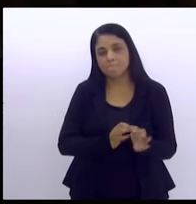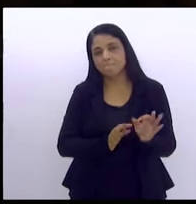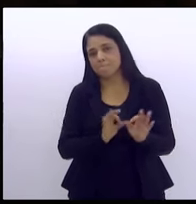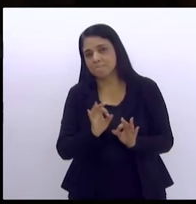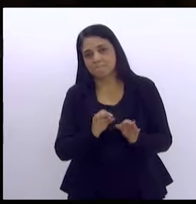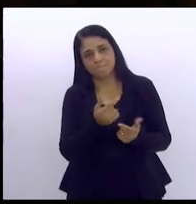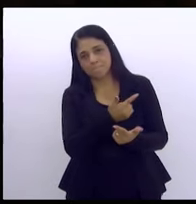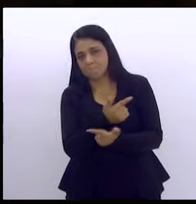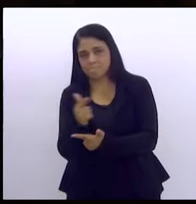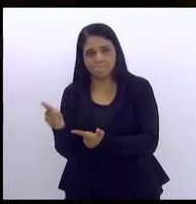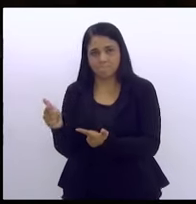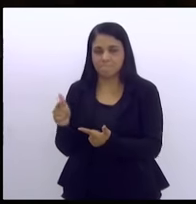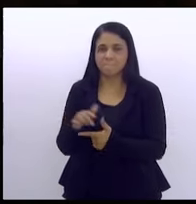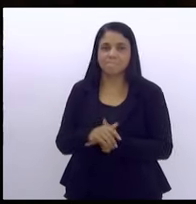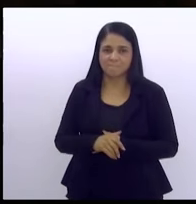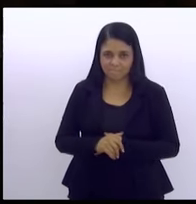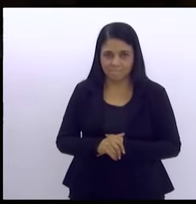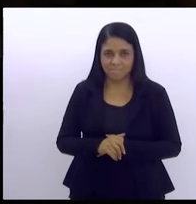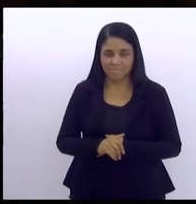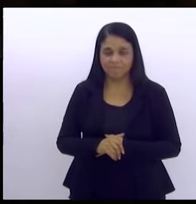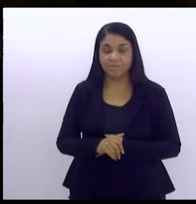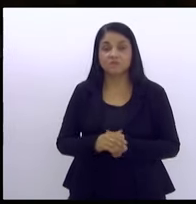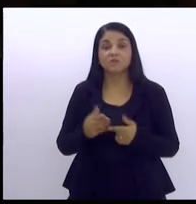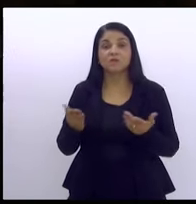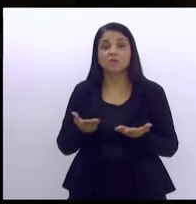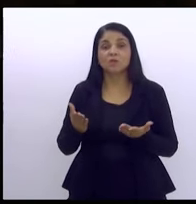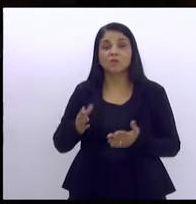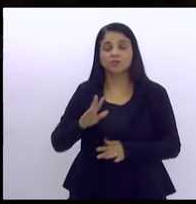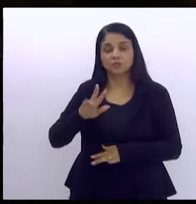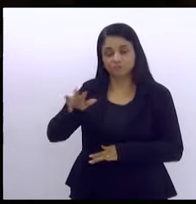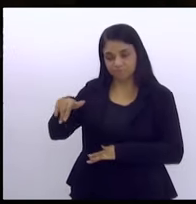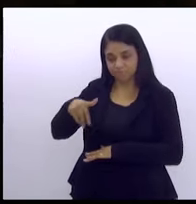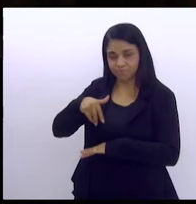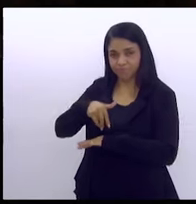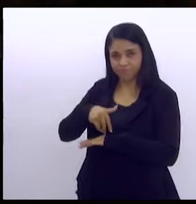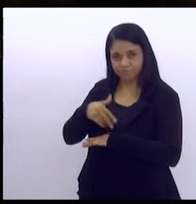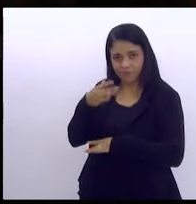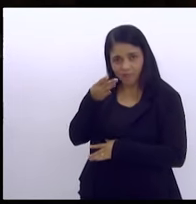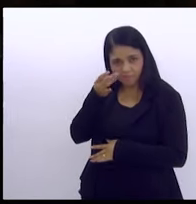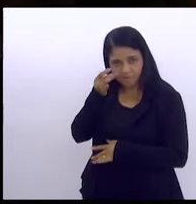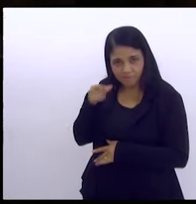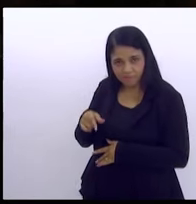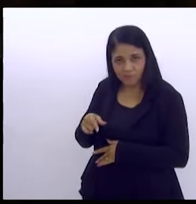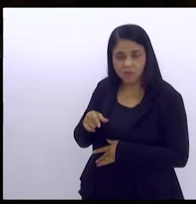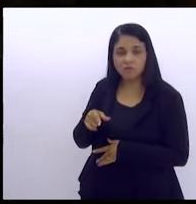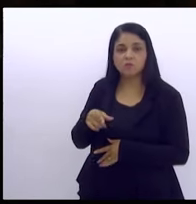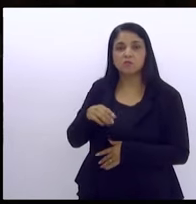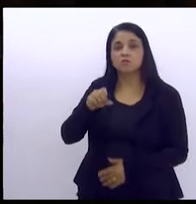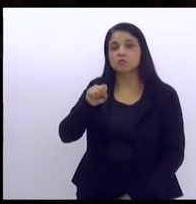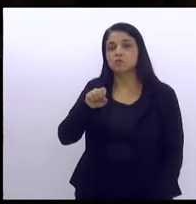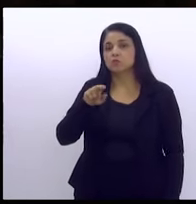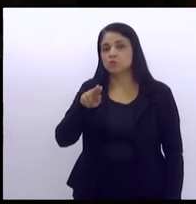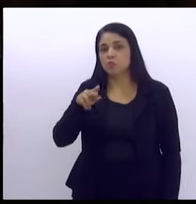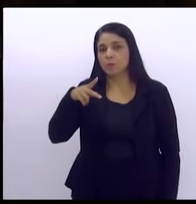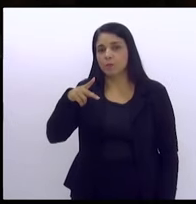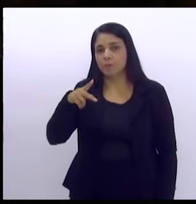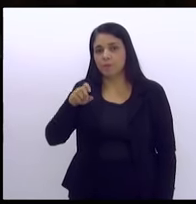está acontecendo. Nós temos hoje a presença aqui do nosso superintendente